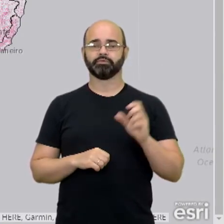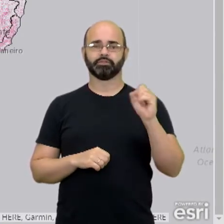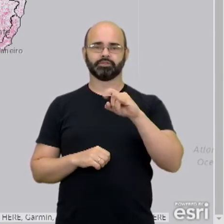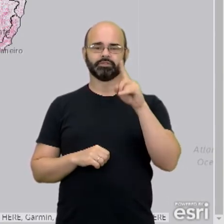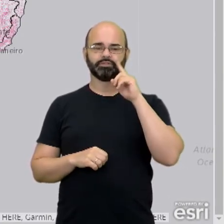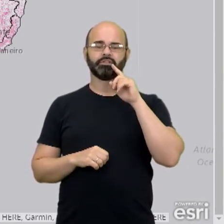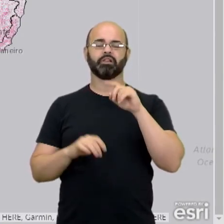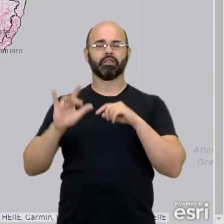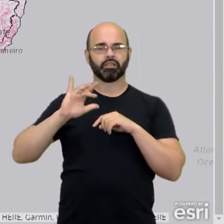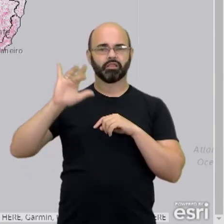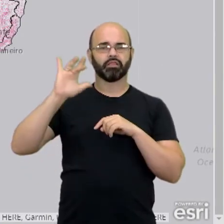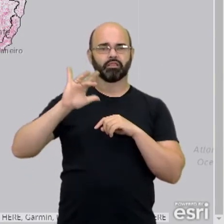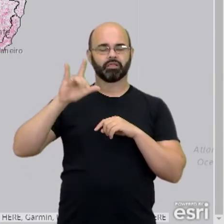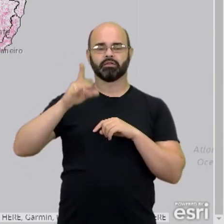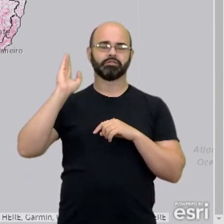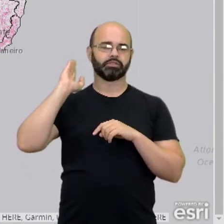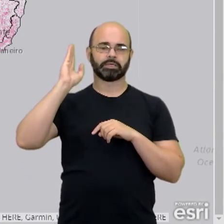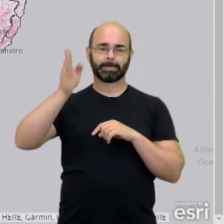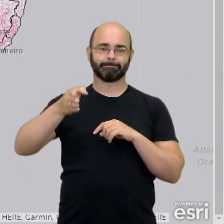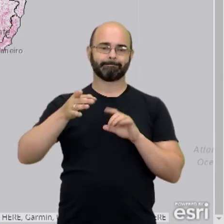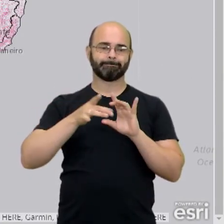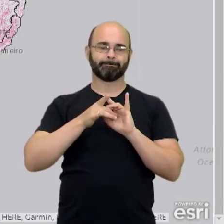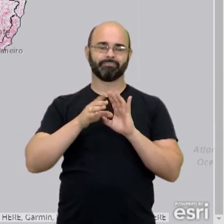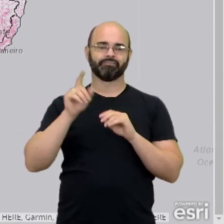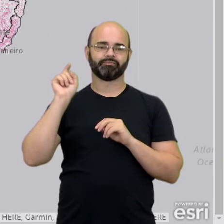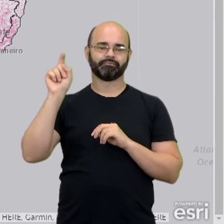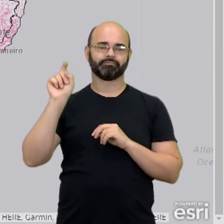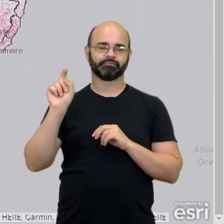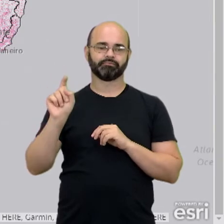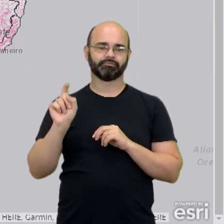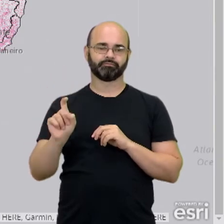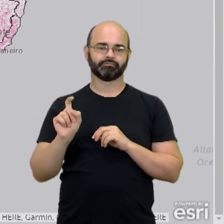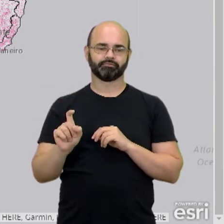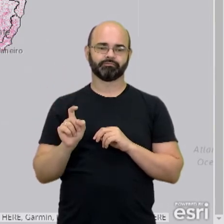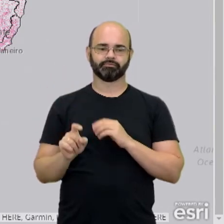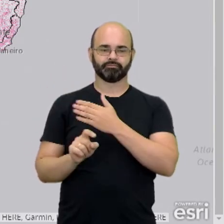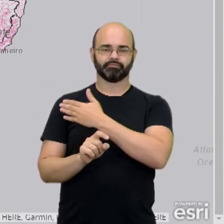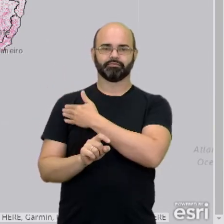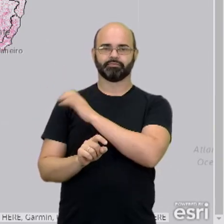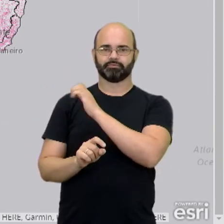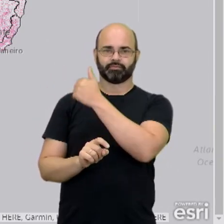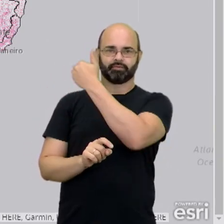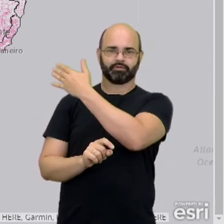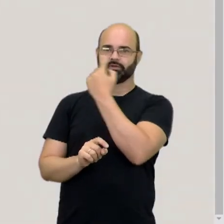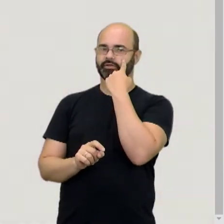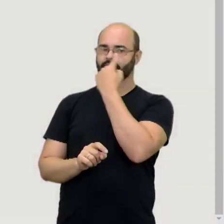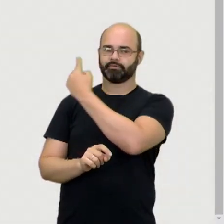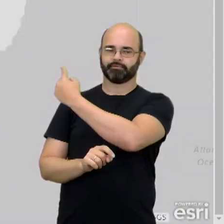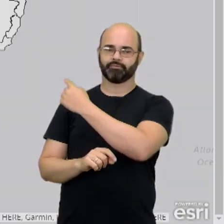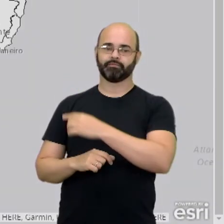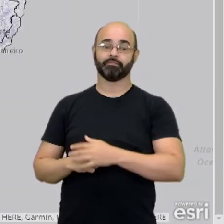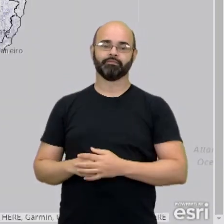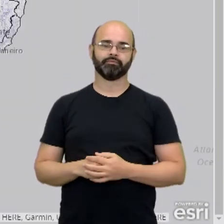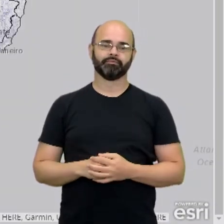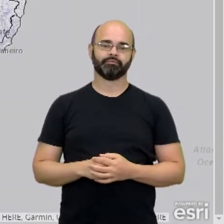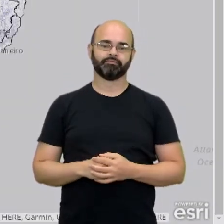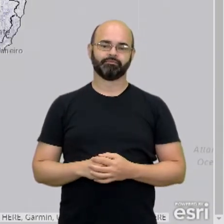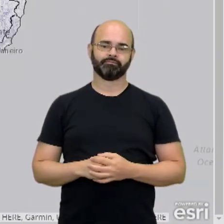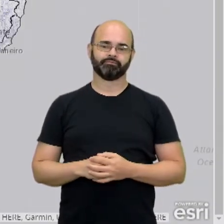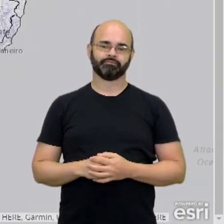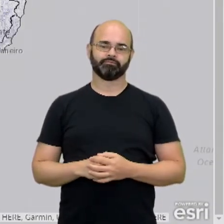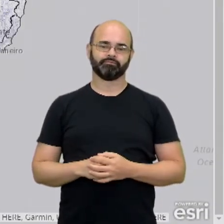ficar rodando aqui, vocês podem apertar esse botãozinho que está à esquerda, ó, tô apertando aqui, ó, então tem o de mulheres, aqui, ó, próximo